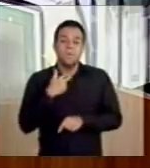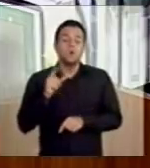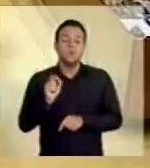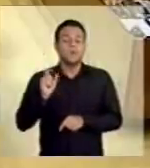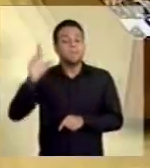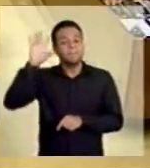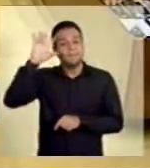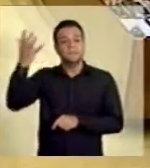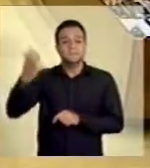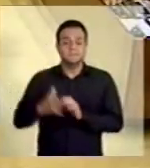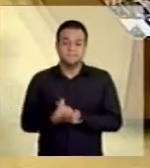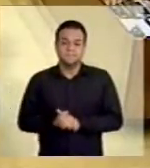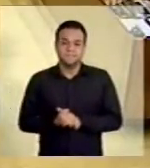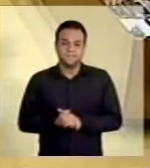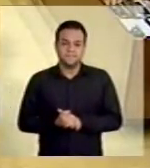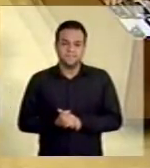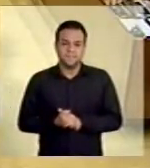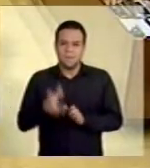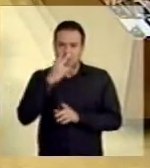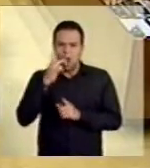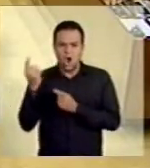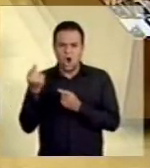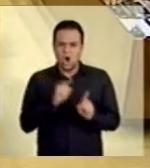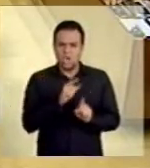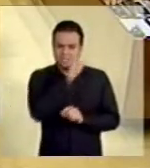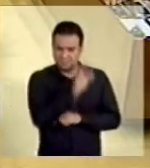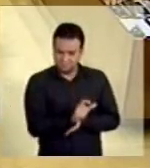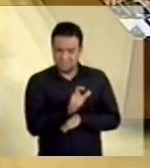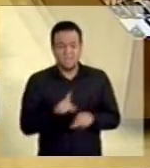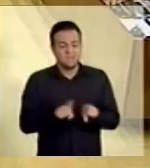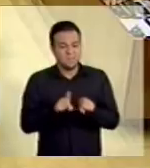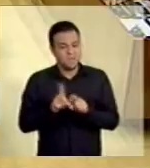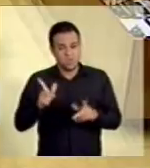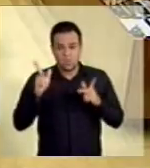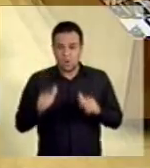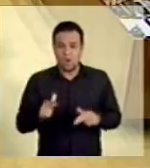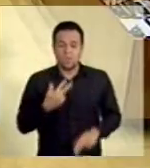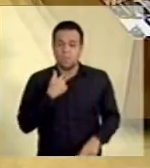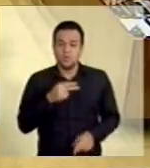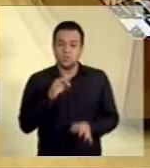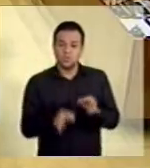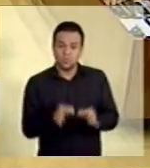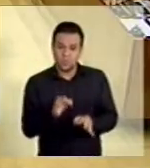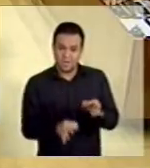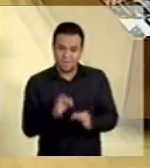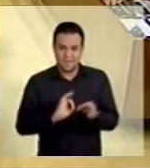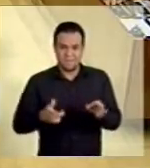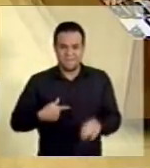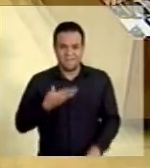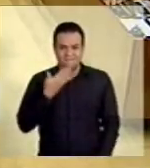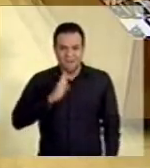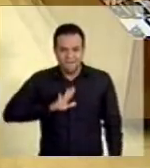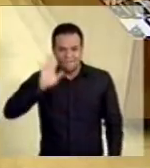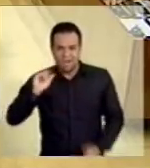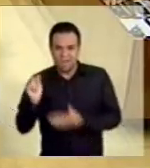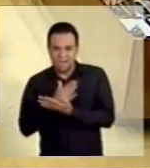uma decisão proferida contra alguém, da mesma forma que não pode ser considerada um julgamento a favor apenas de